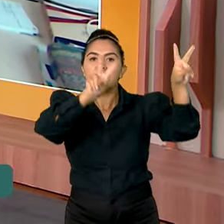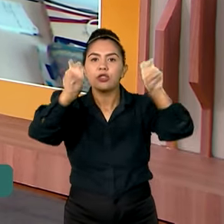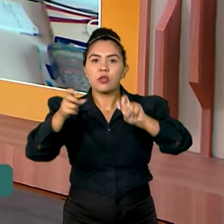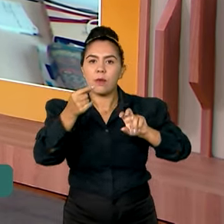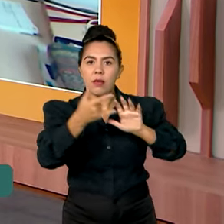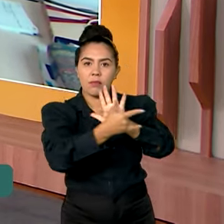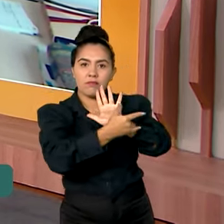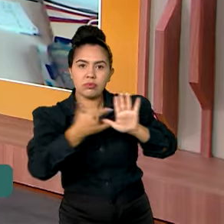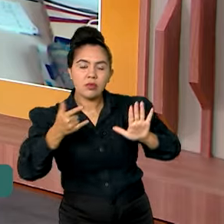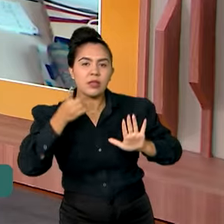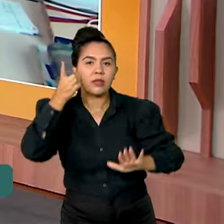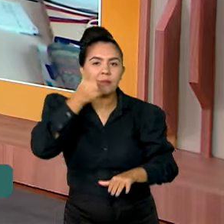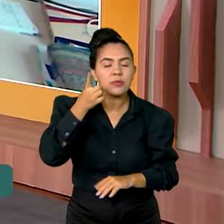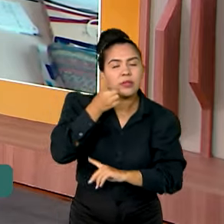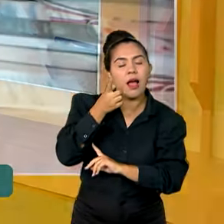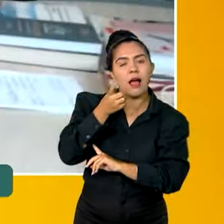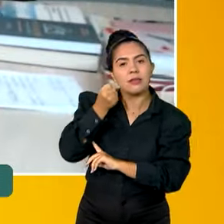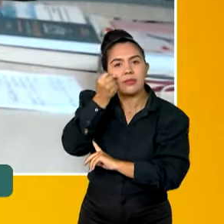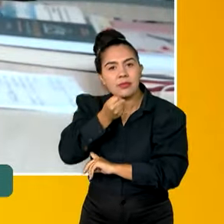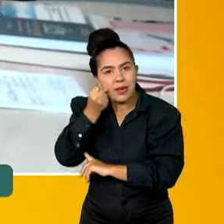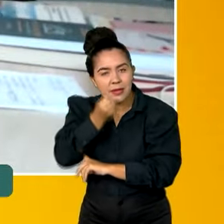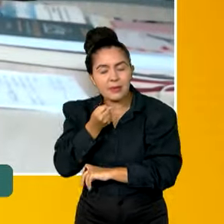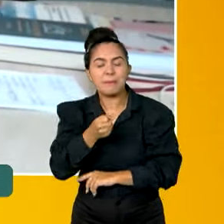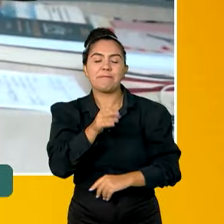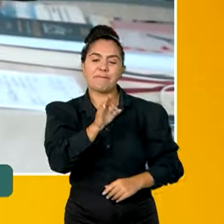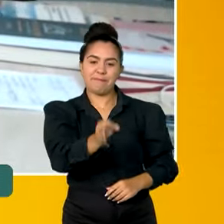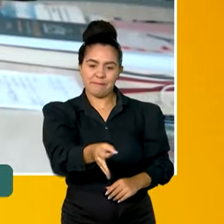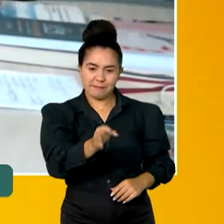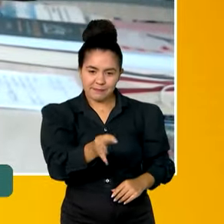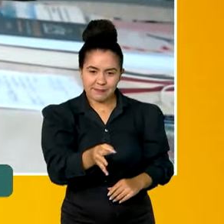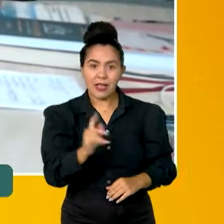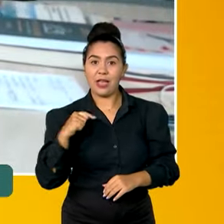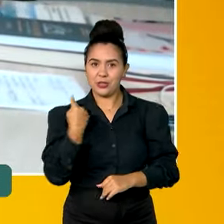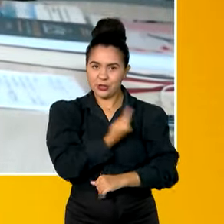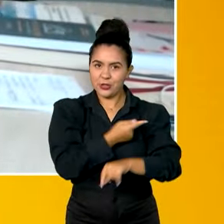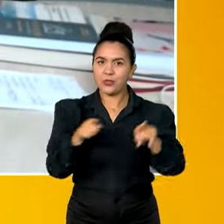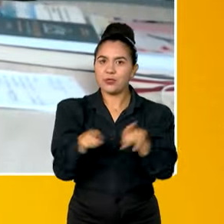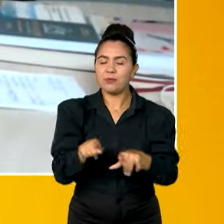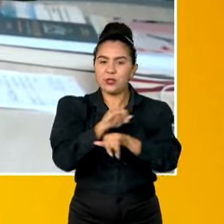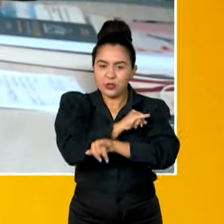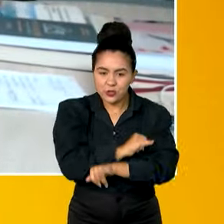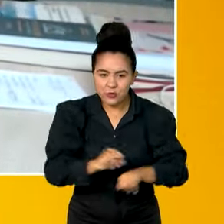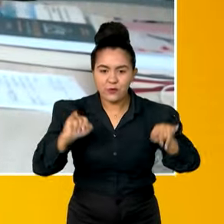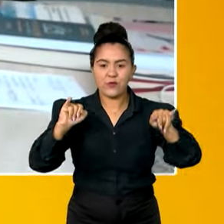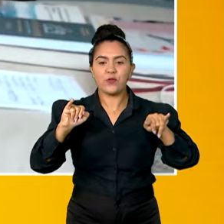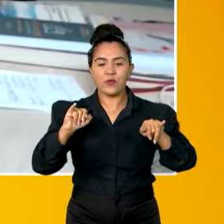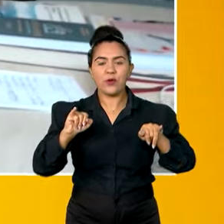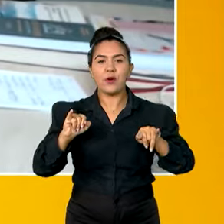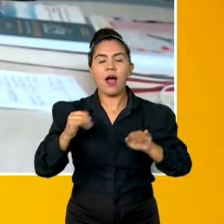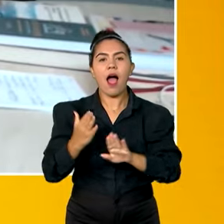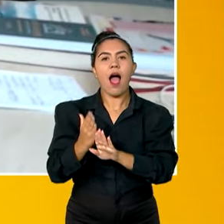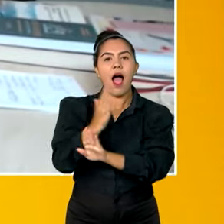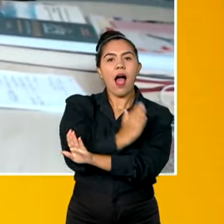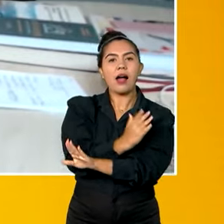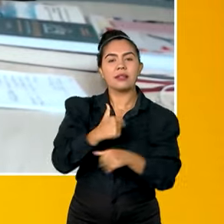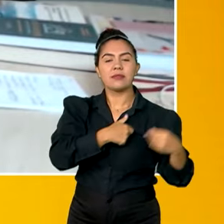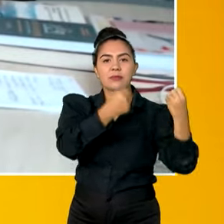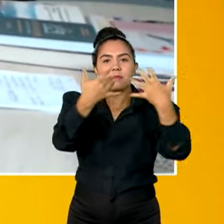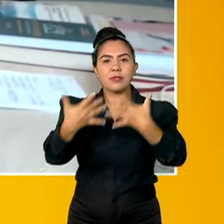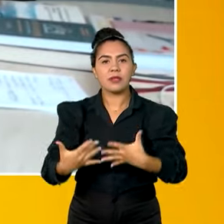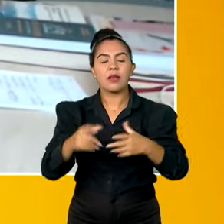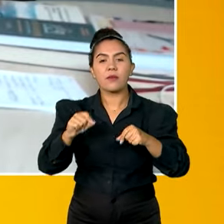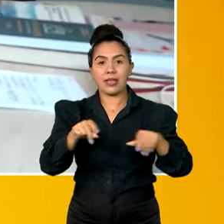né? Isso mesmo, e nós estamos aqui, né? Nós também divulgamos, como eu mencionei anteriormente, nós divulgamos